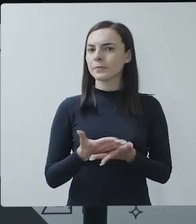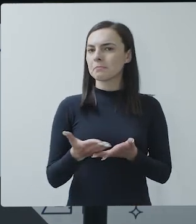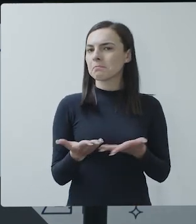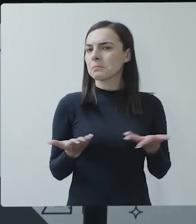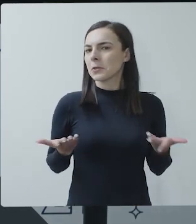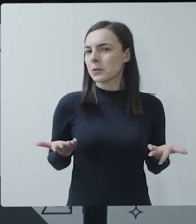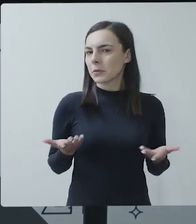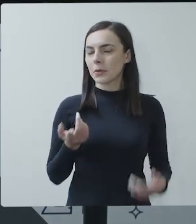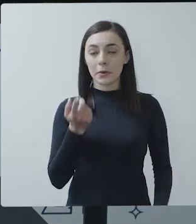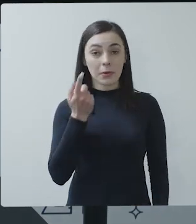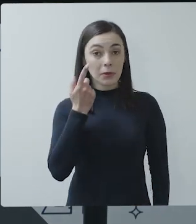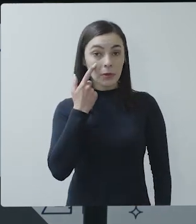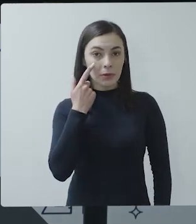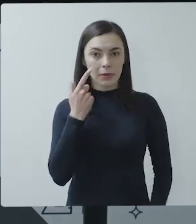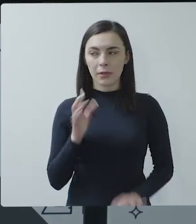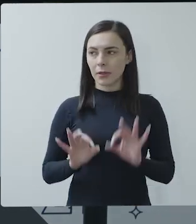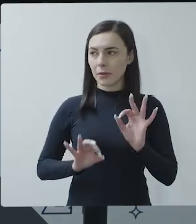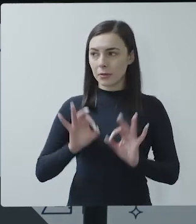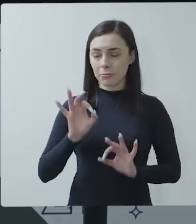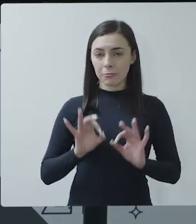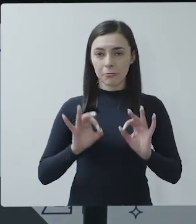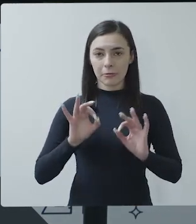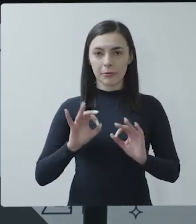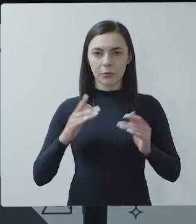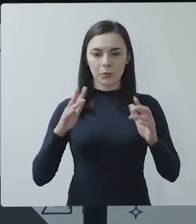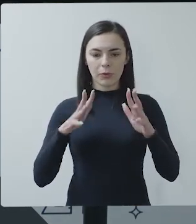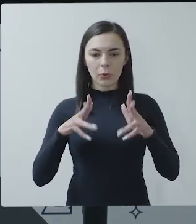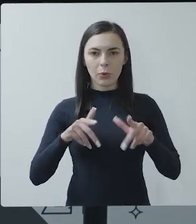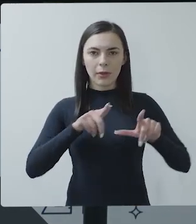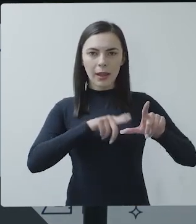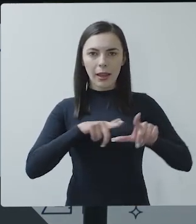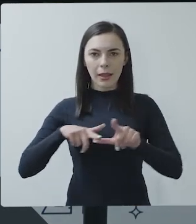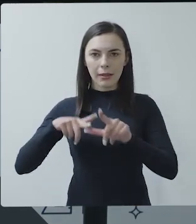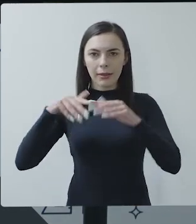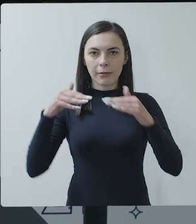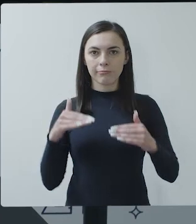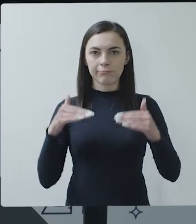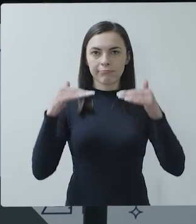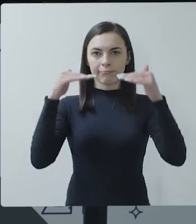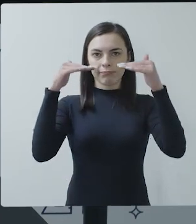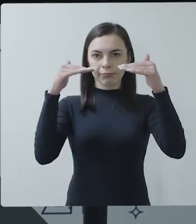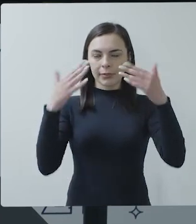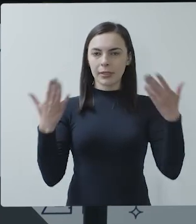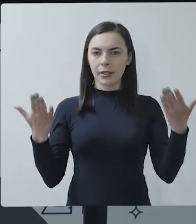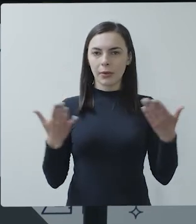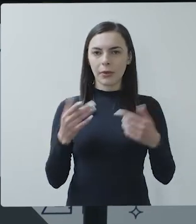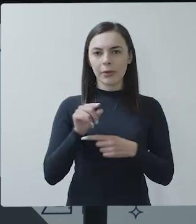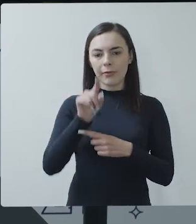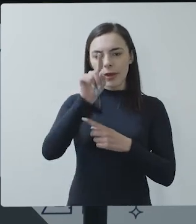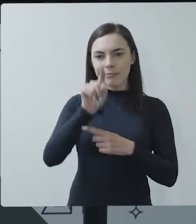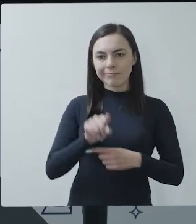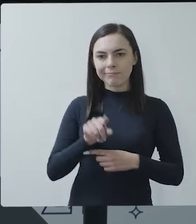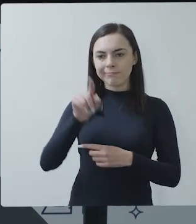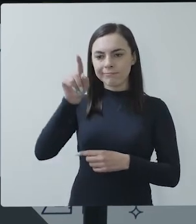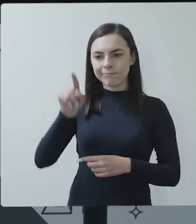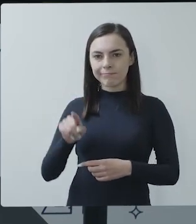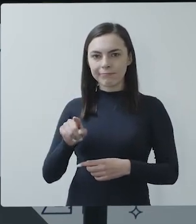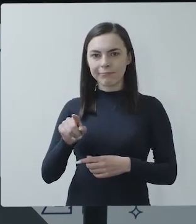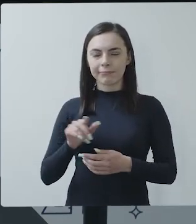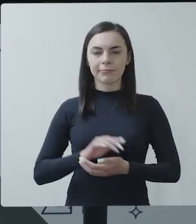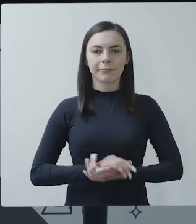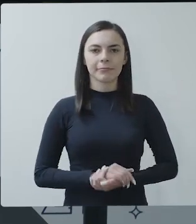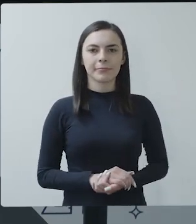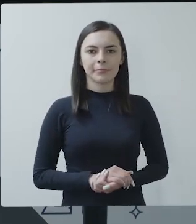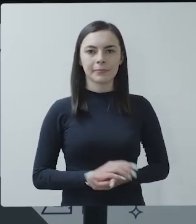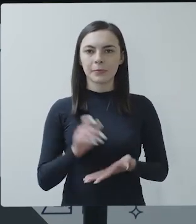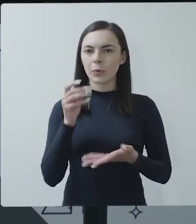letra? Olha aqui, porque vai passar tudo aqui para cima. E a gente vai puxando aqui para o meio, ó.